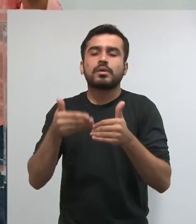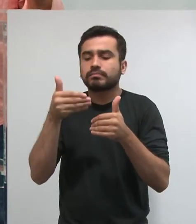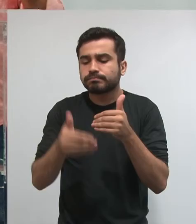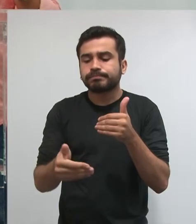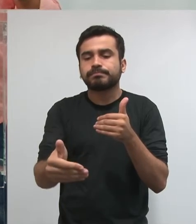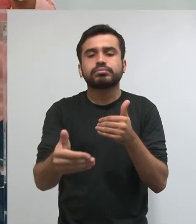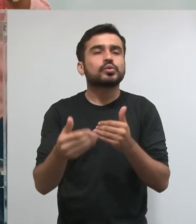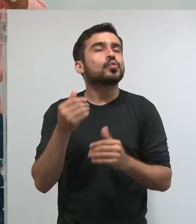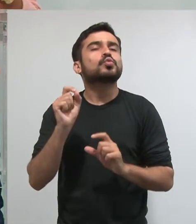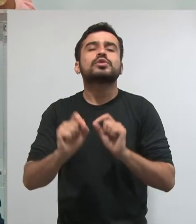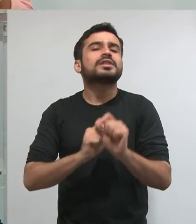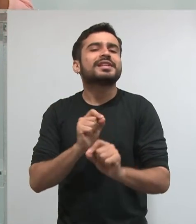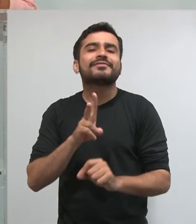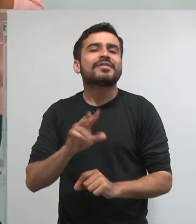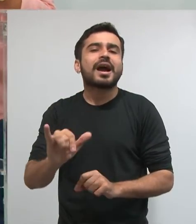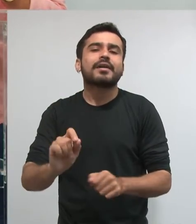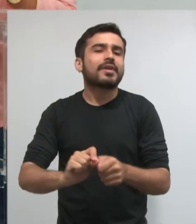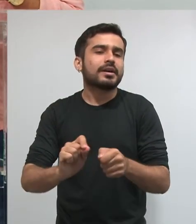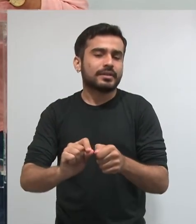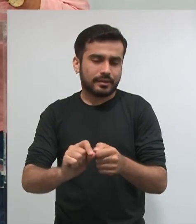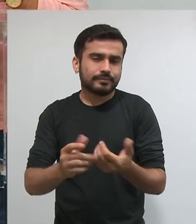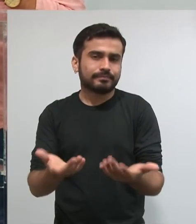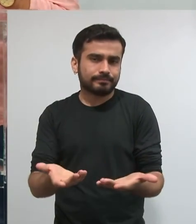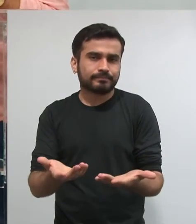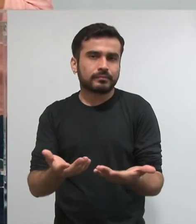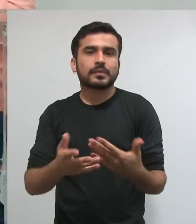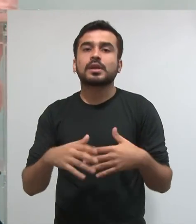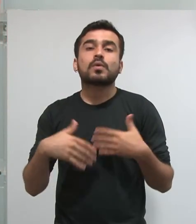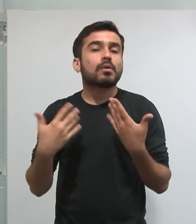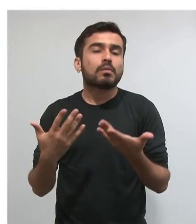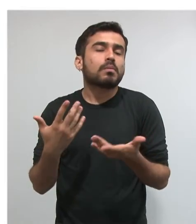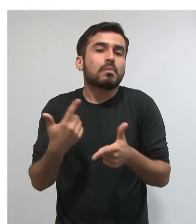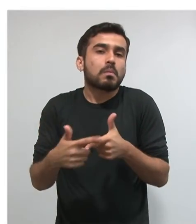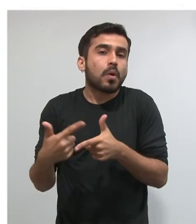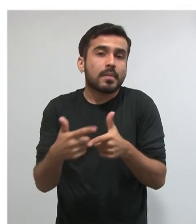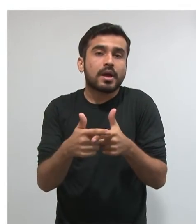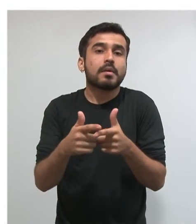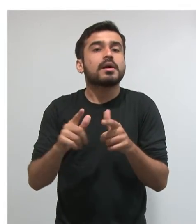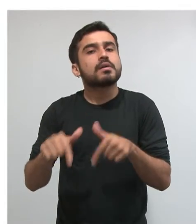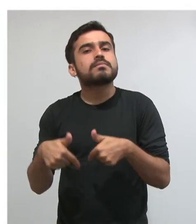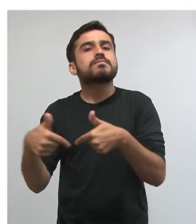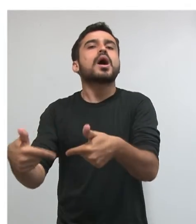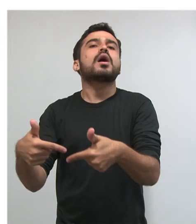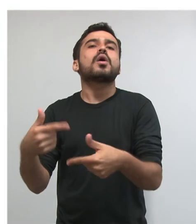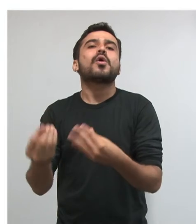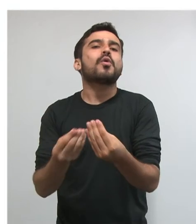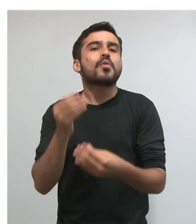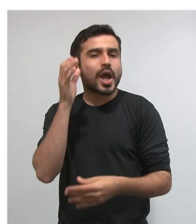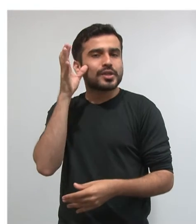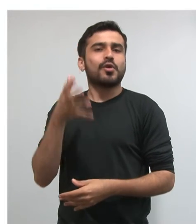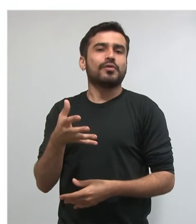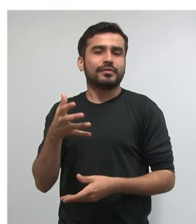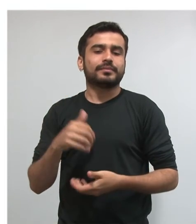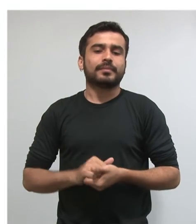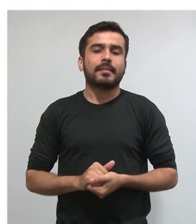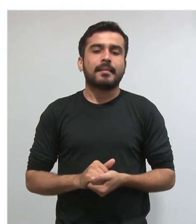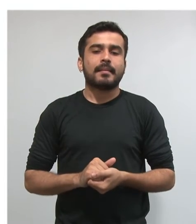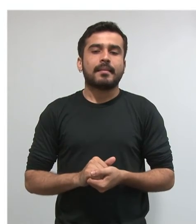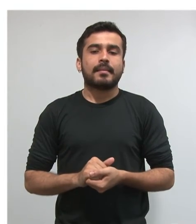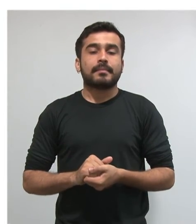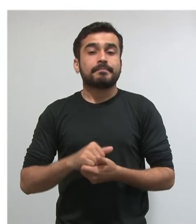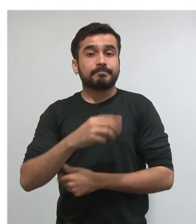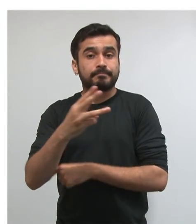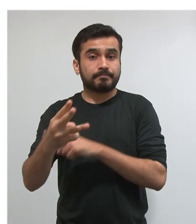ações aplicadas a cada uma delas, né? Quais seriam os problemas e as ações empreendidas nesse sentido. E o